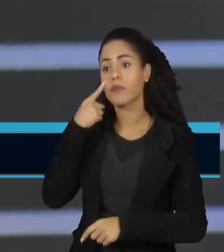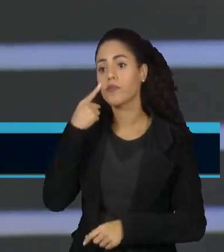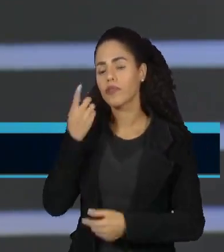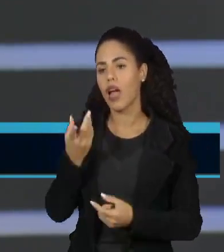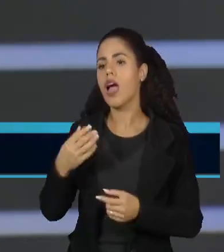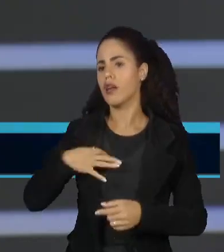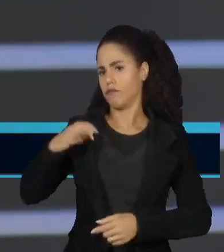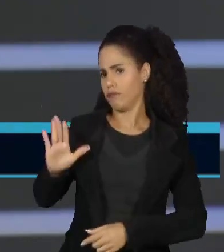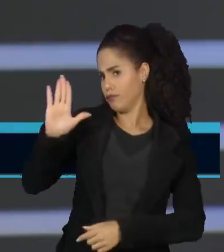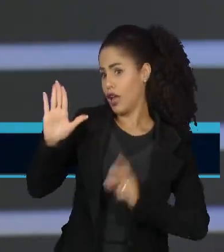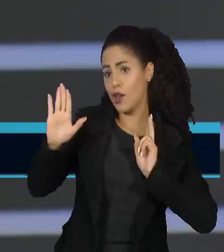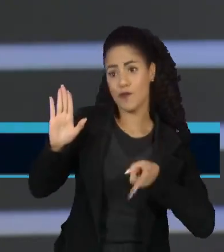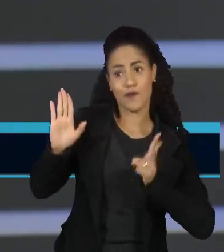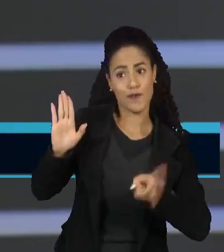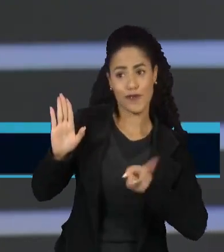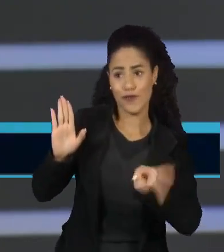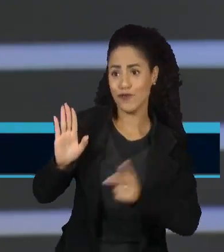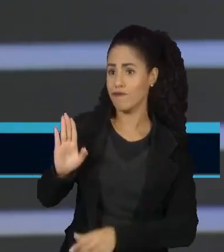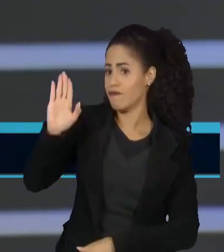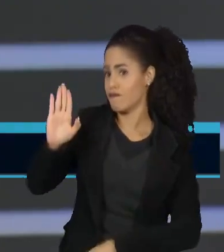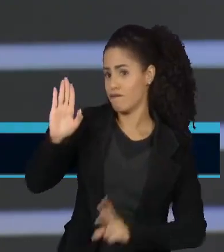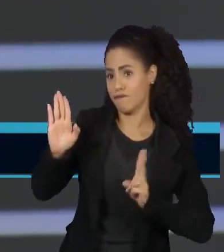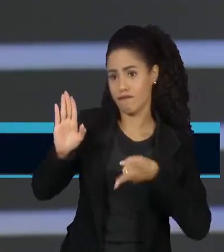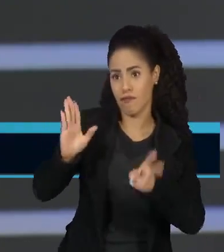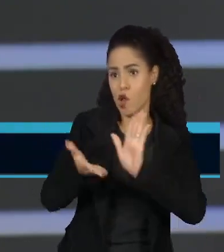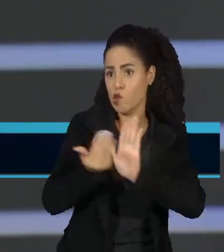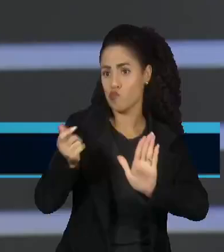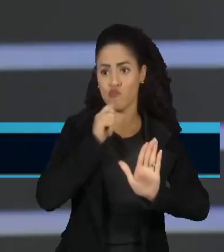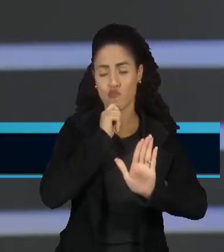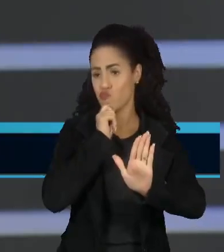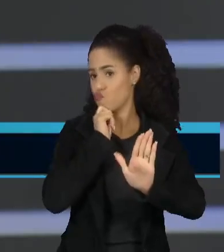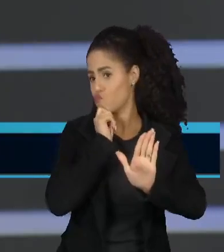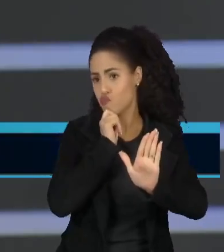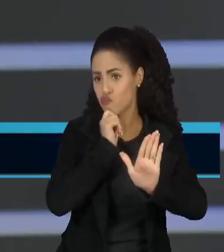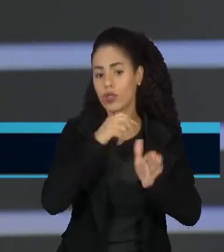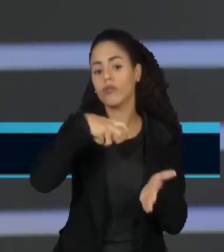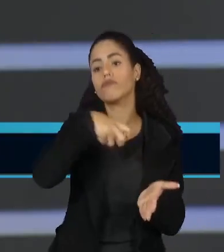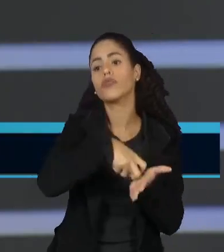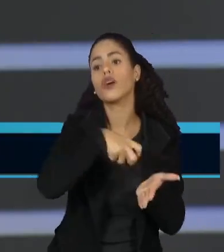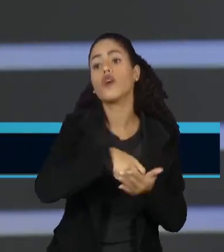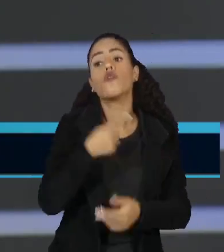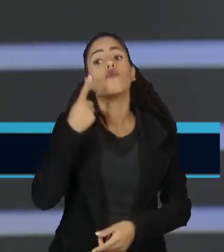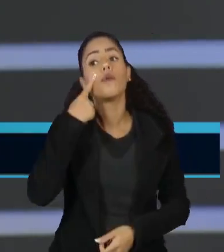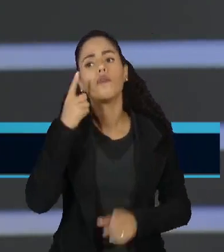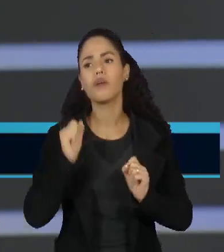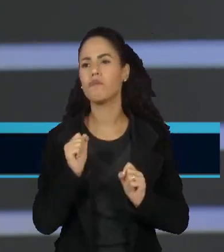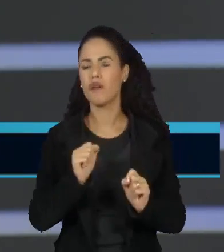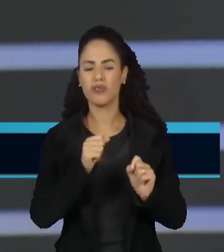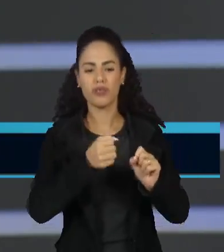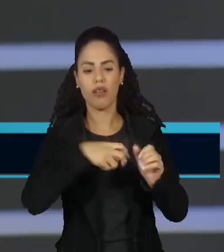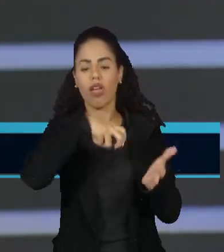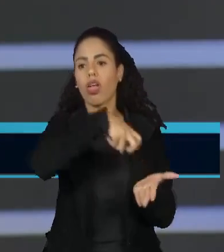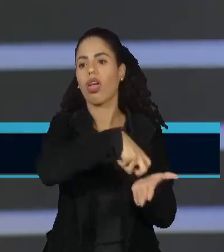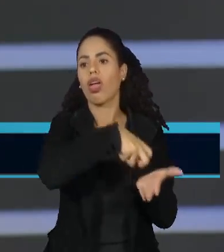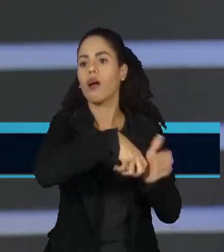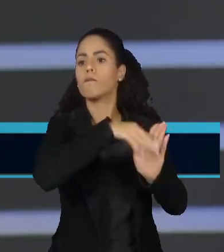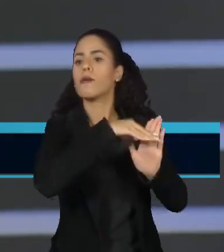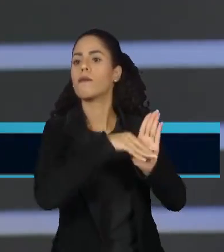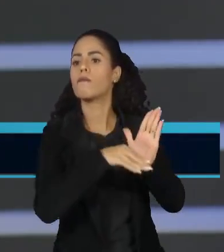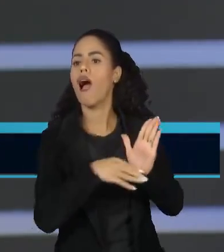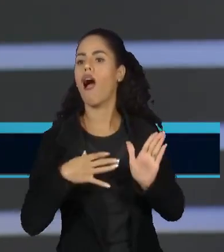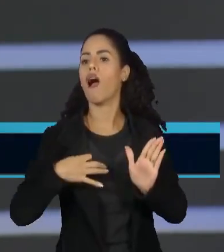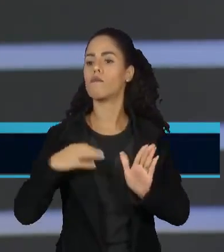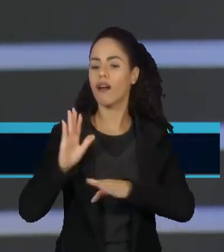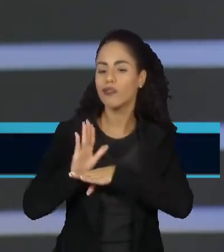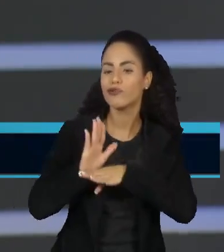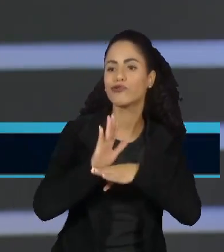pode ser candidato, né? E não saiu ainda a pena, mas pode ser, por exemplo, que seja serviços voluntários, com a comunidade, serviços